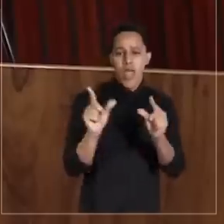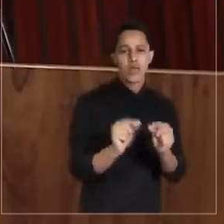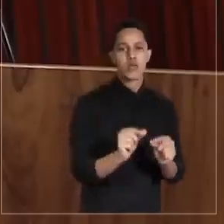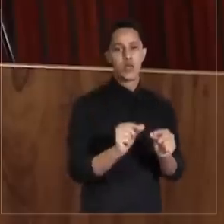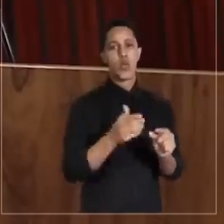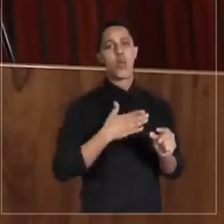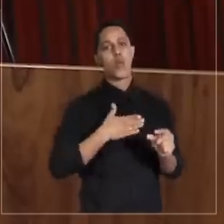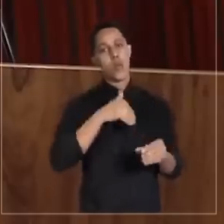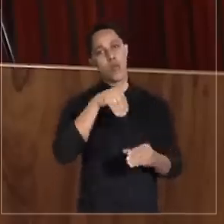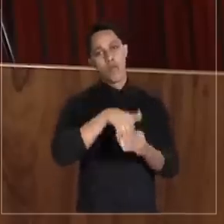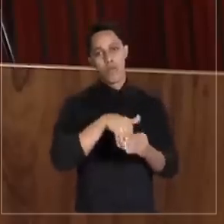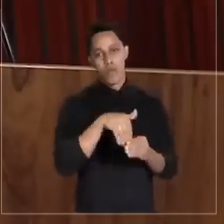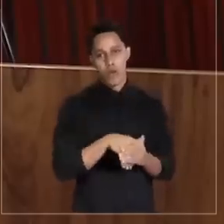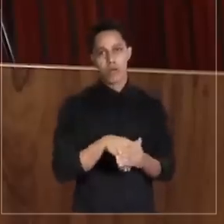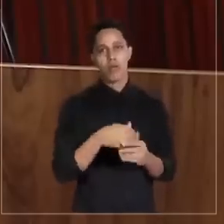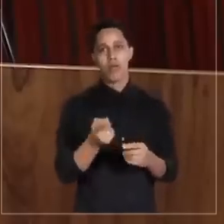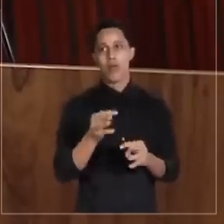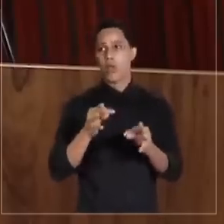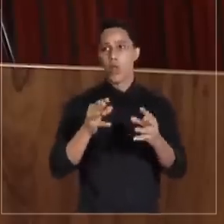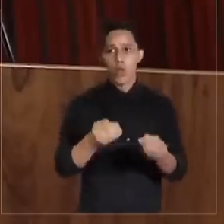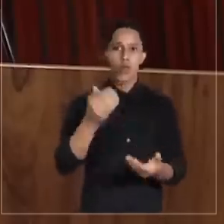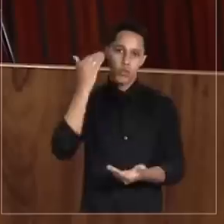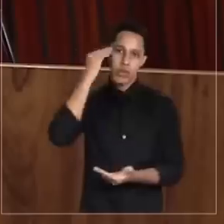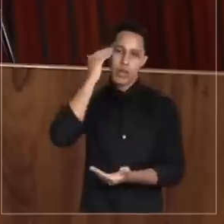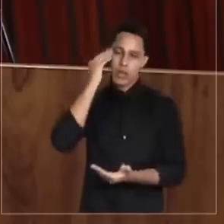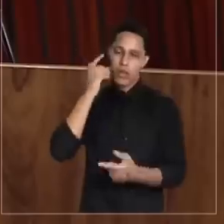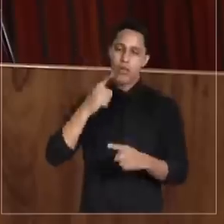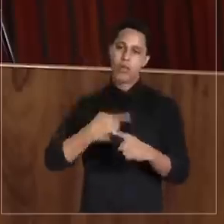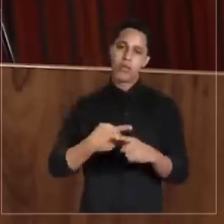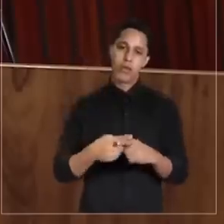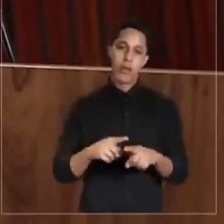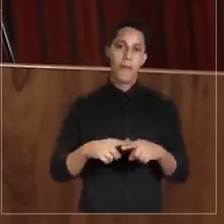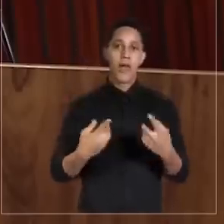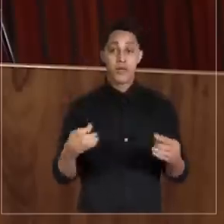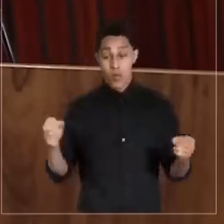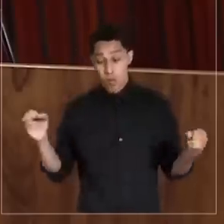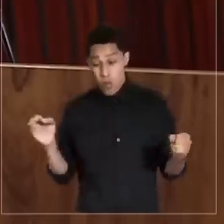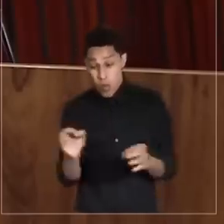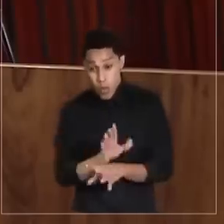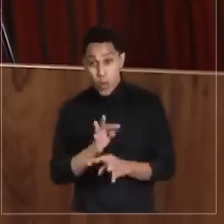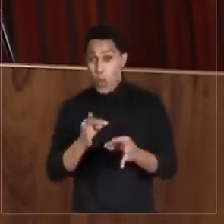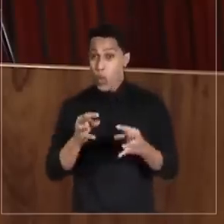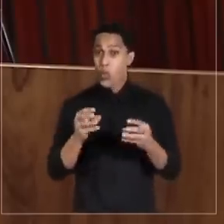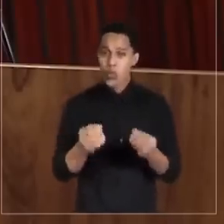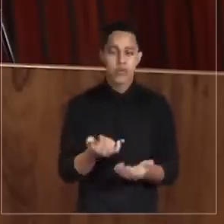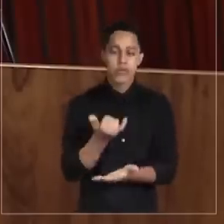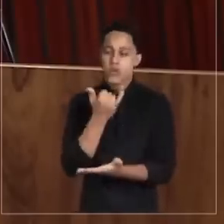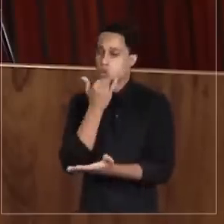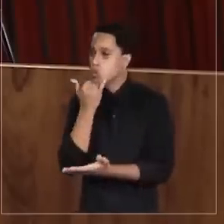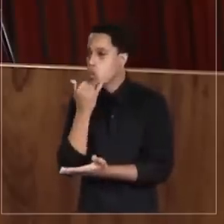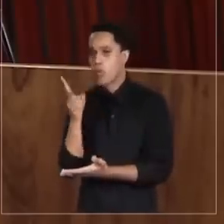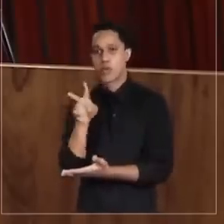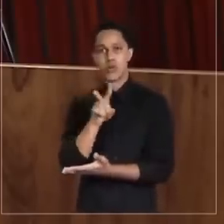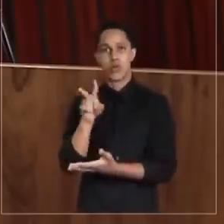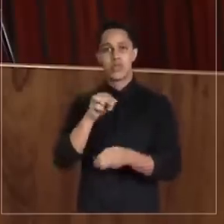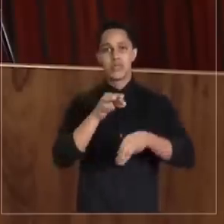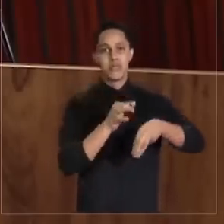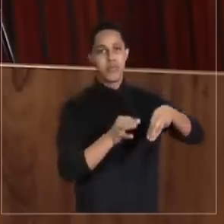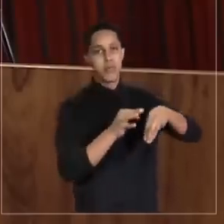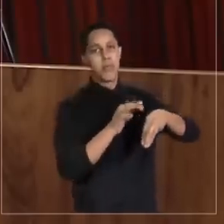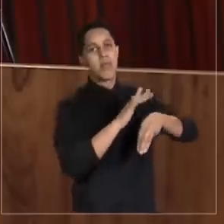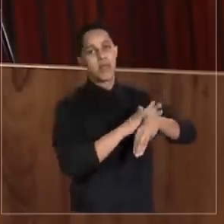no meu voto, para que se tenha conhecimento, mas, de pronto, com todas as vênias do eminente ministro Raul